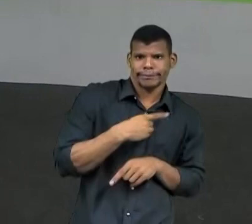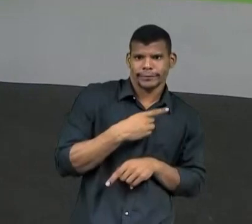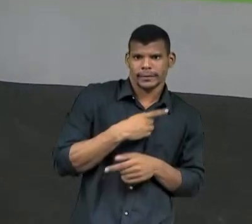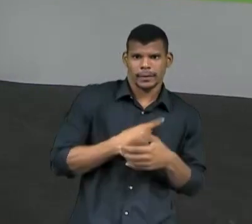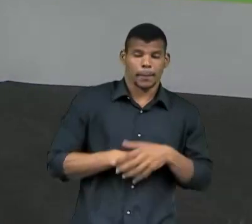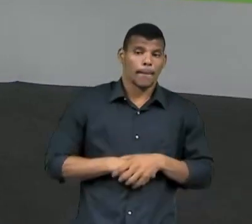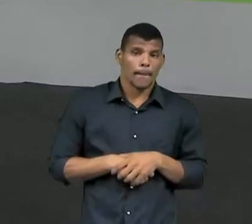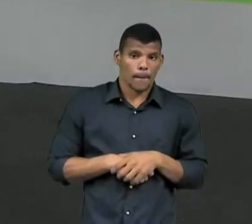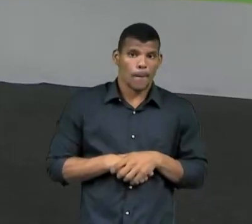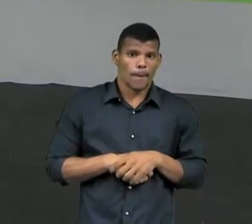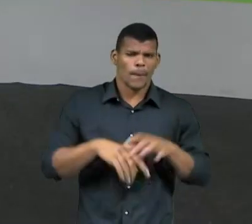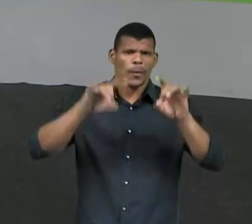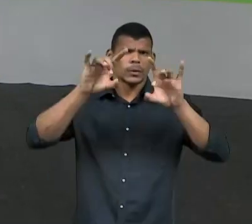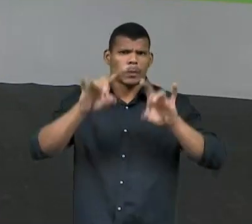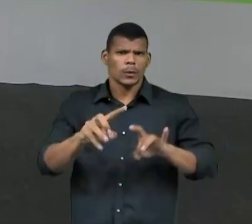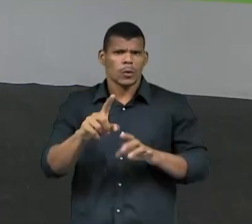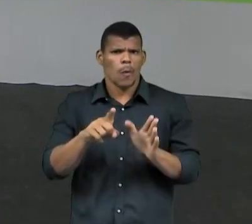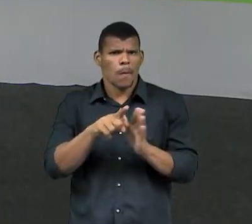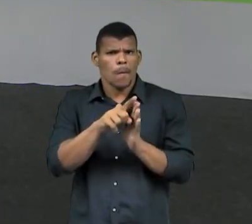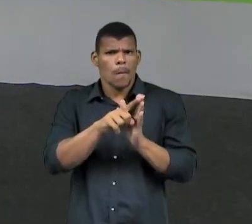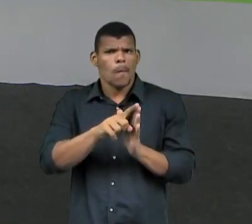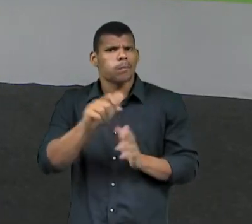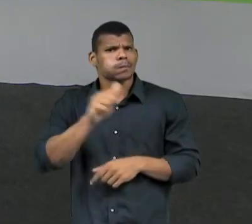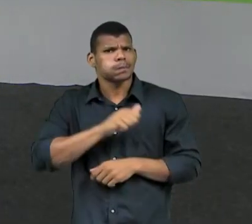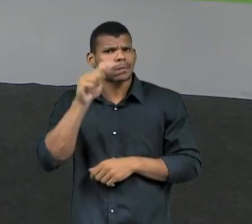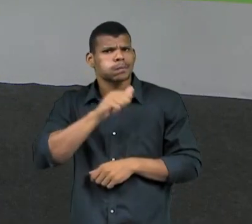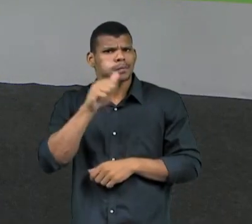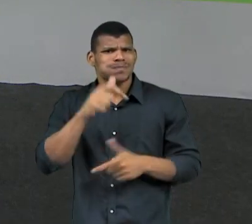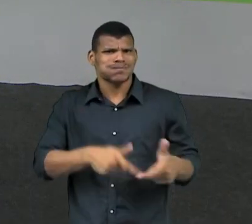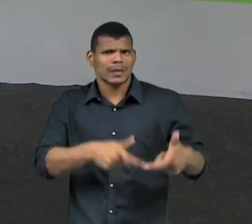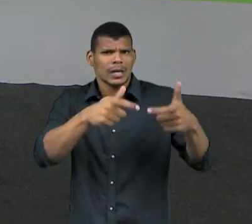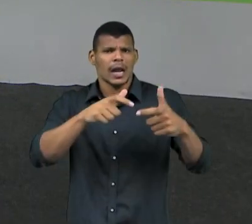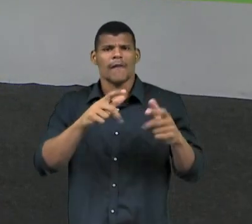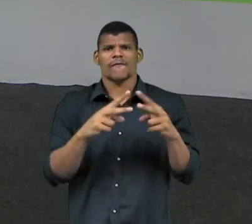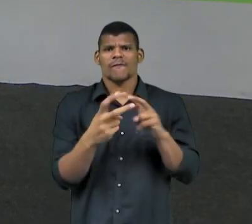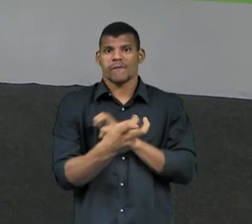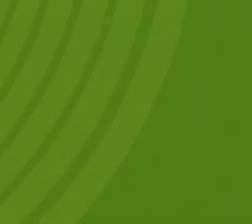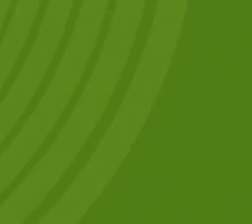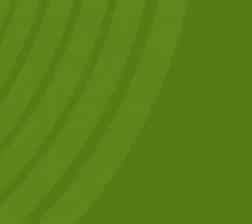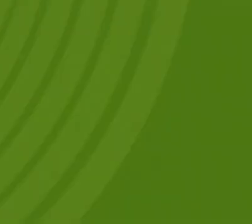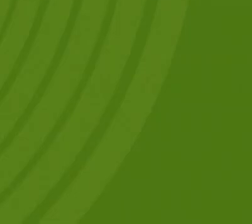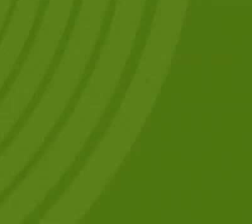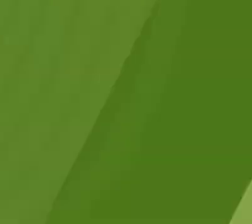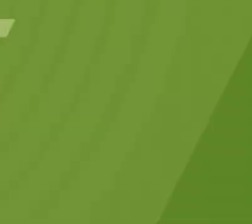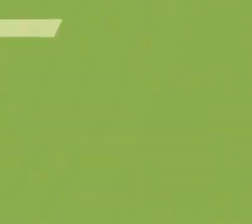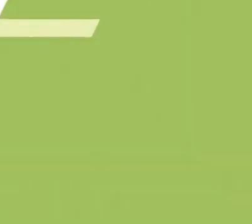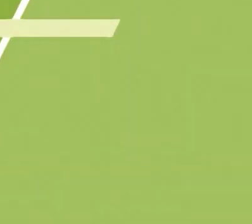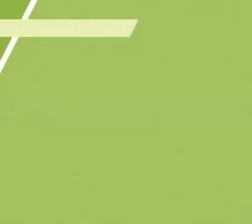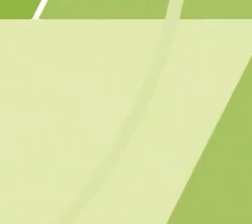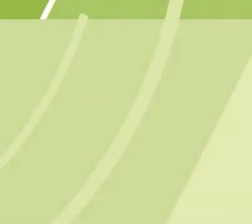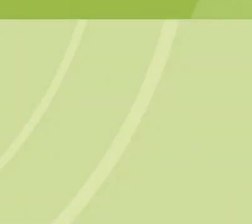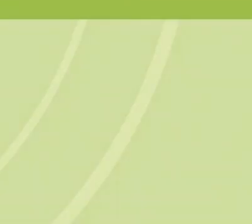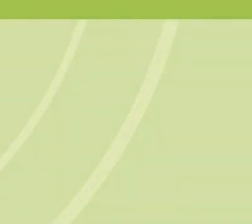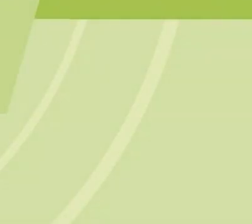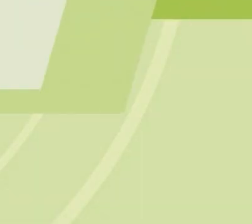especialistas avaliam a guerra cibernética. O primeiro expediente volta daqui a pouco.